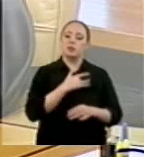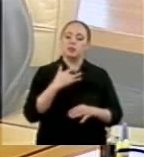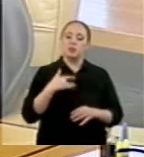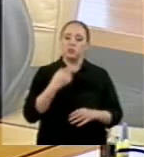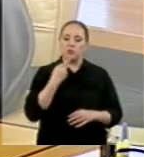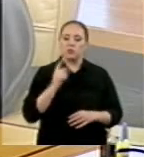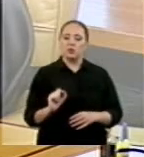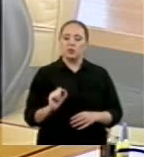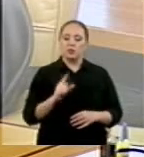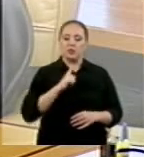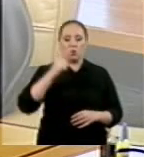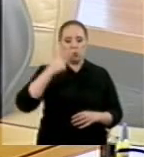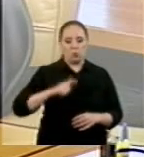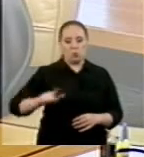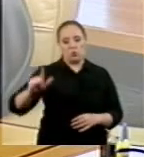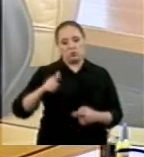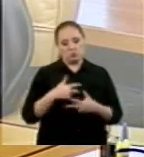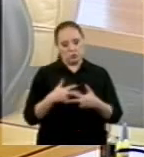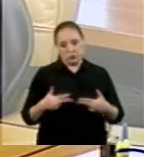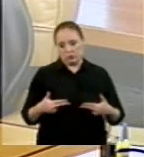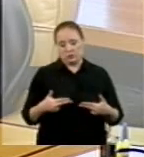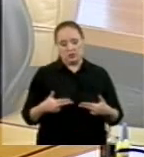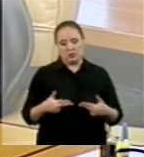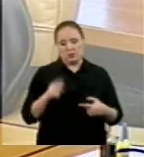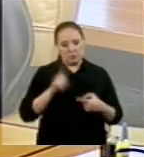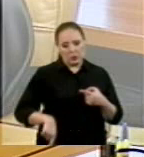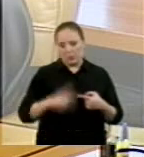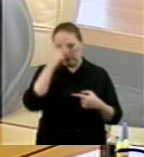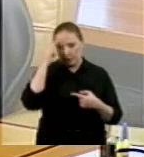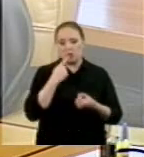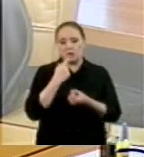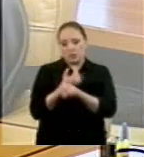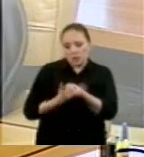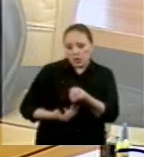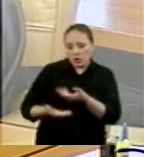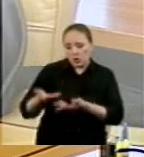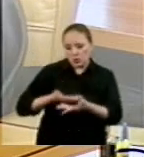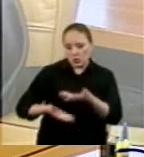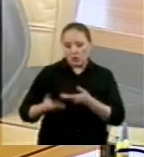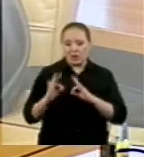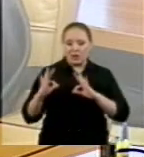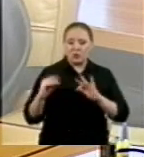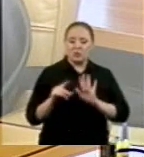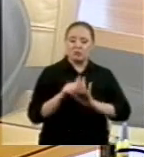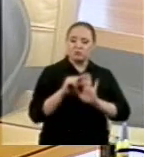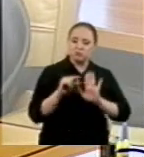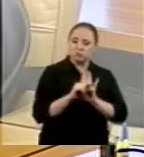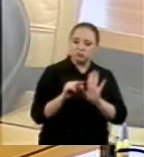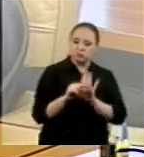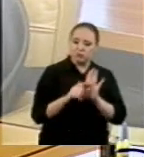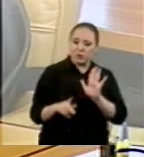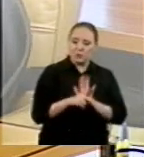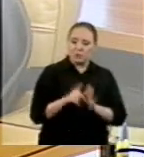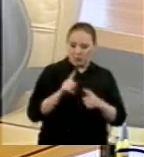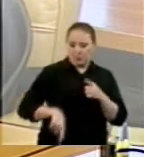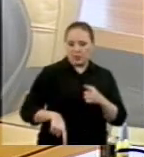estabelece outras situações que levam à inaptidão do candidato a doador de sangue. Todas essas outras situações,